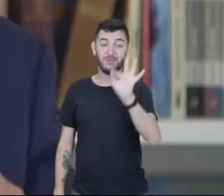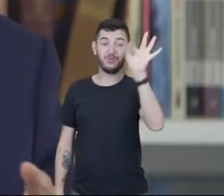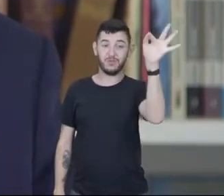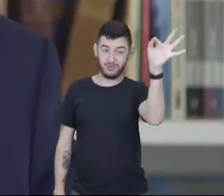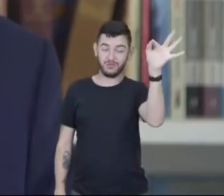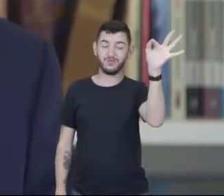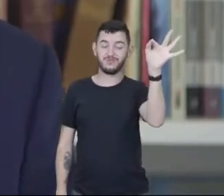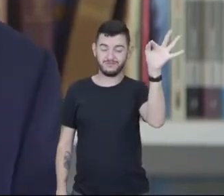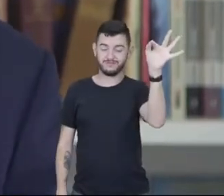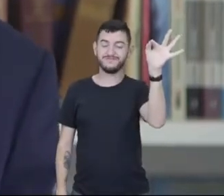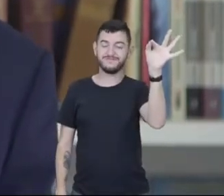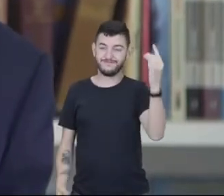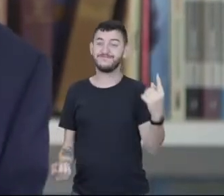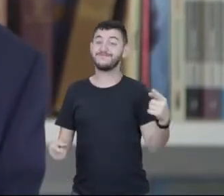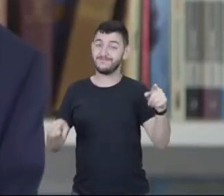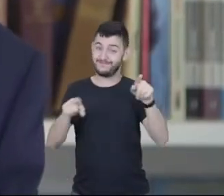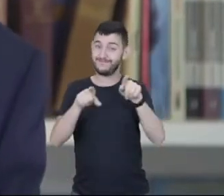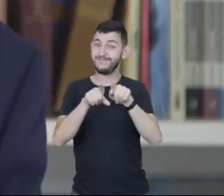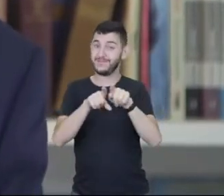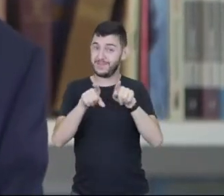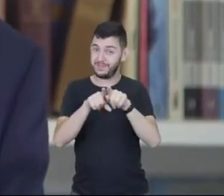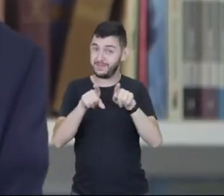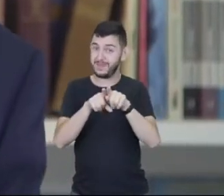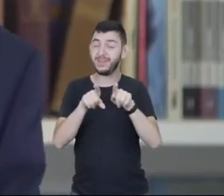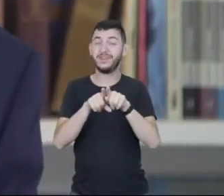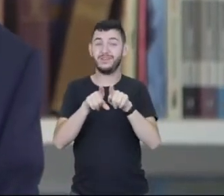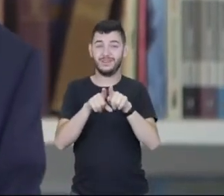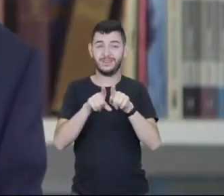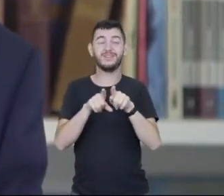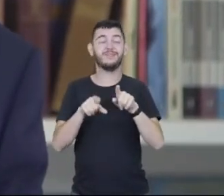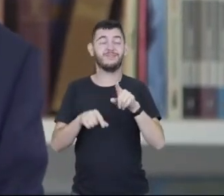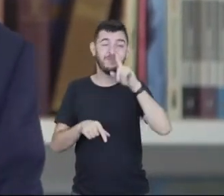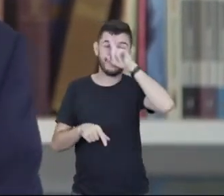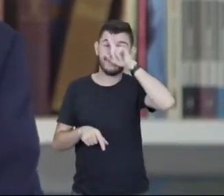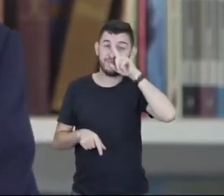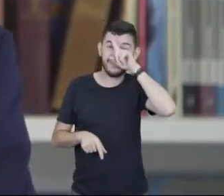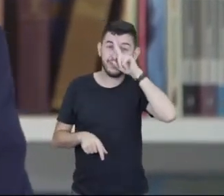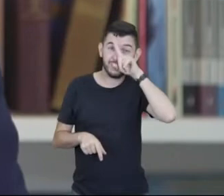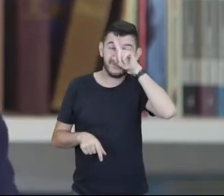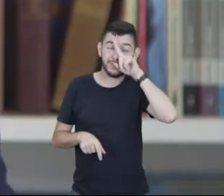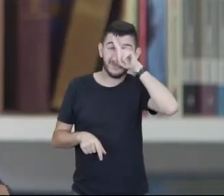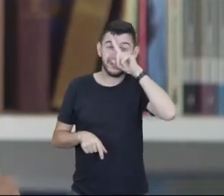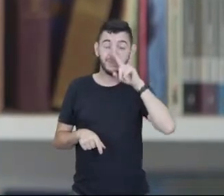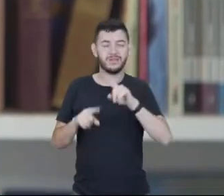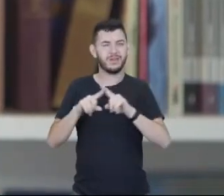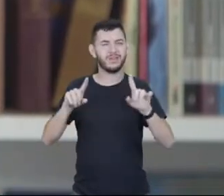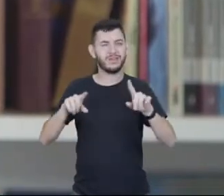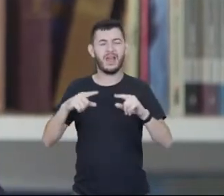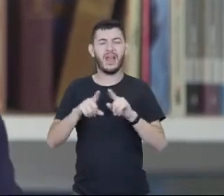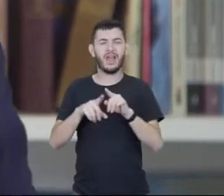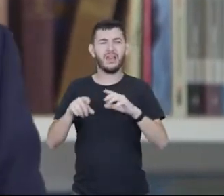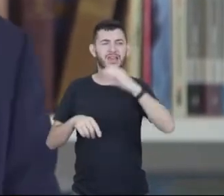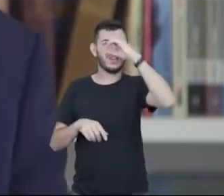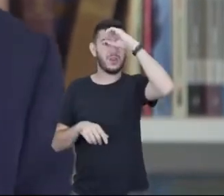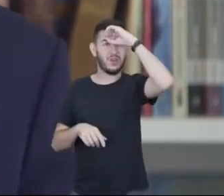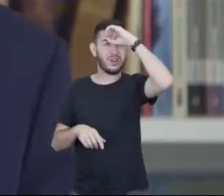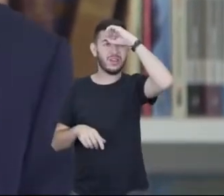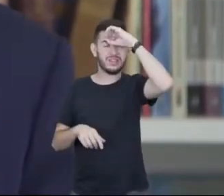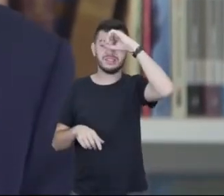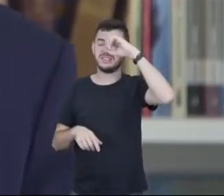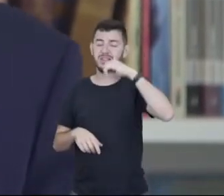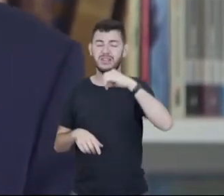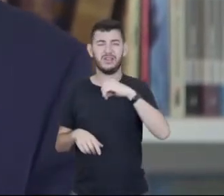quando a ignorância se une a mentira como estratégia política para demonizar a